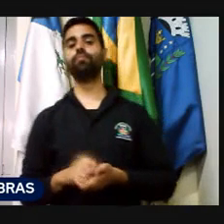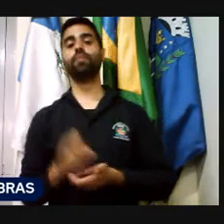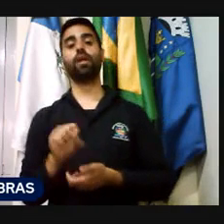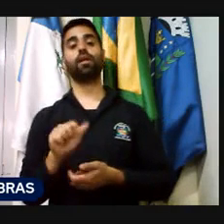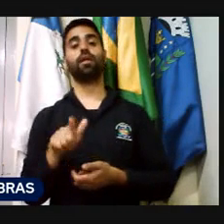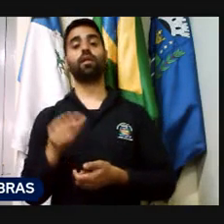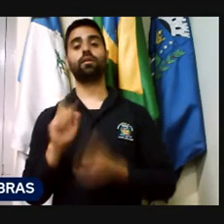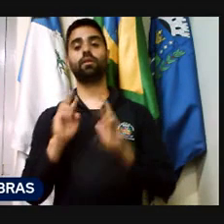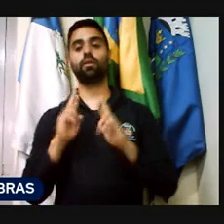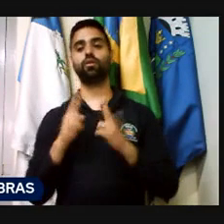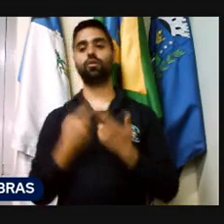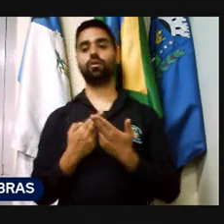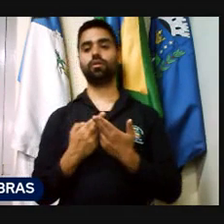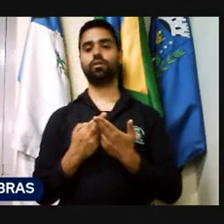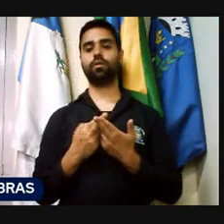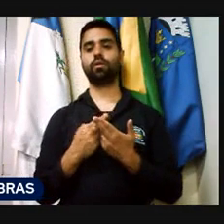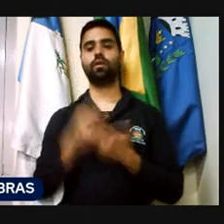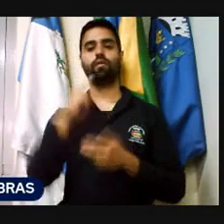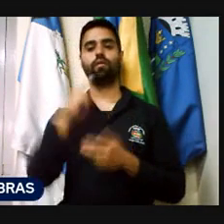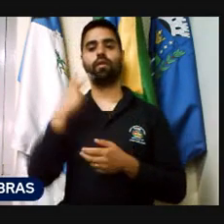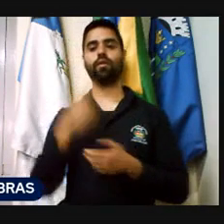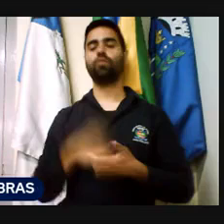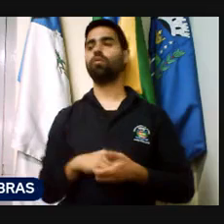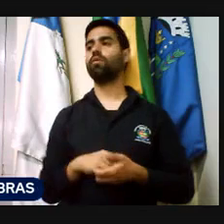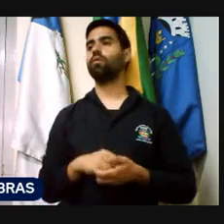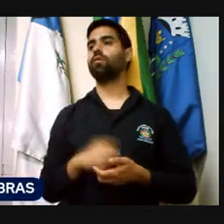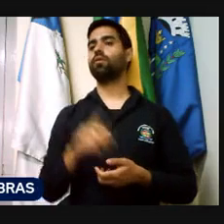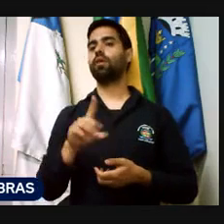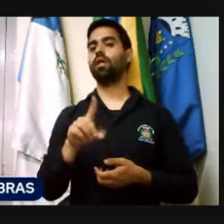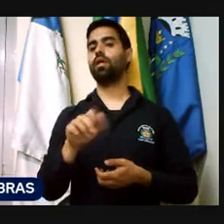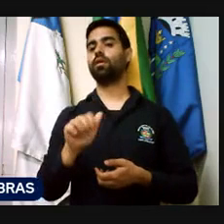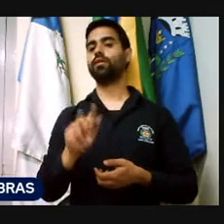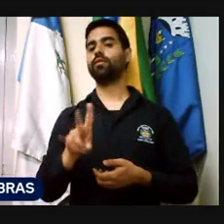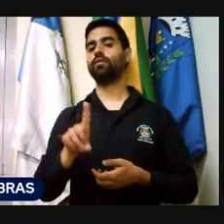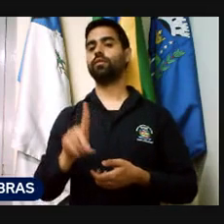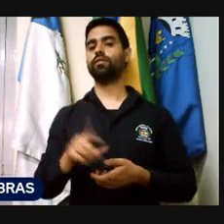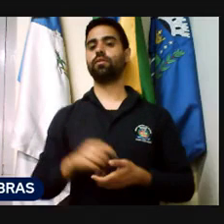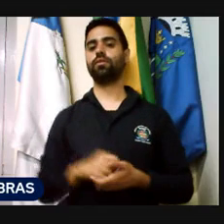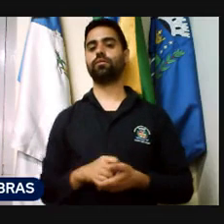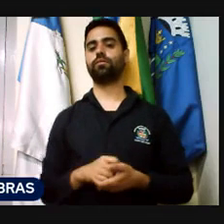Sessões, 9 de novembro de 2021, vereador David Nogueira.